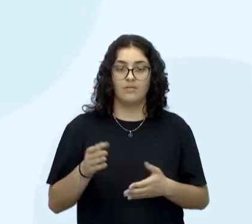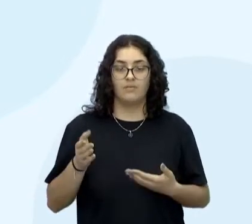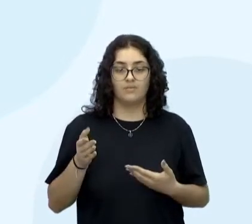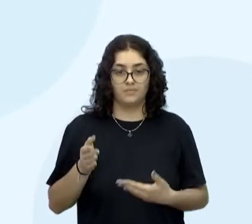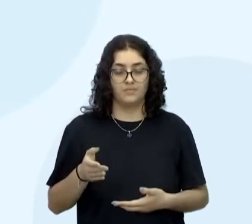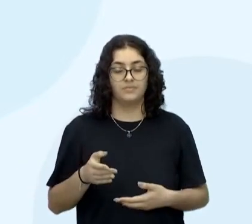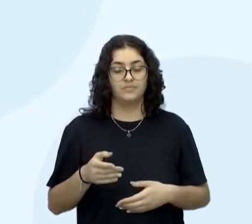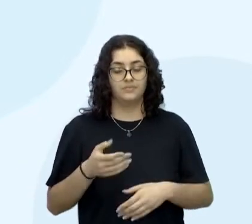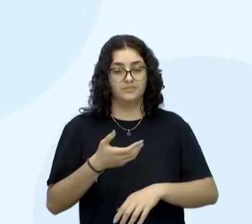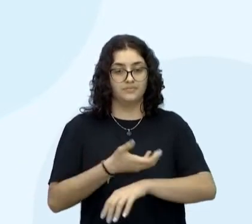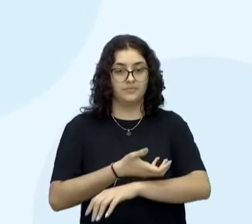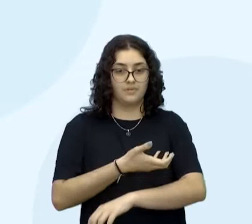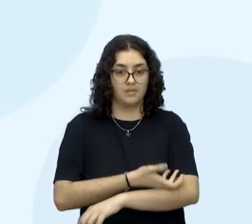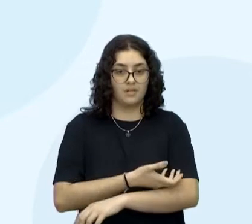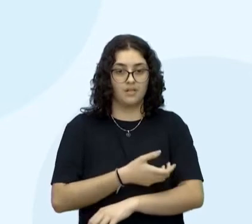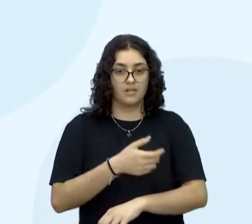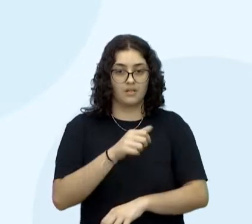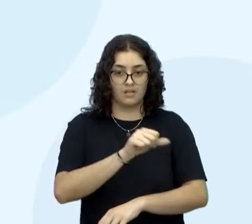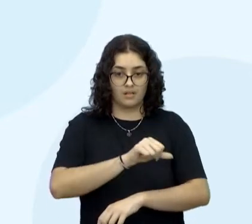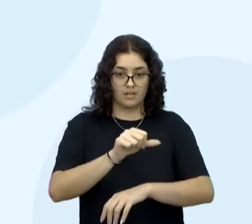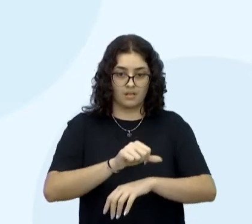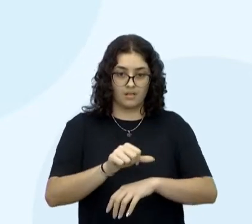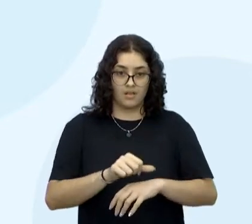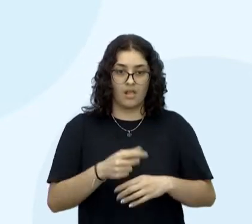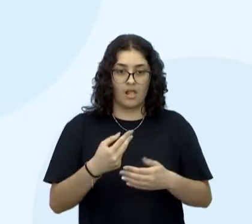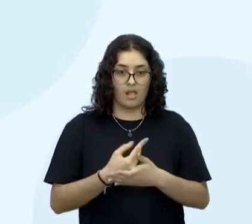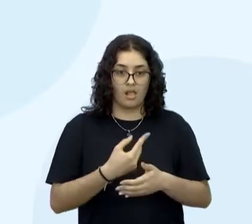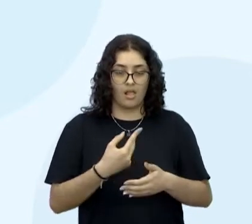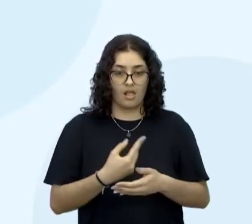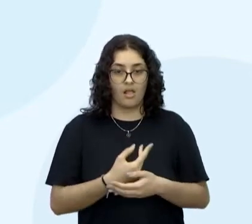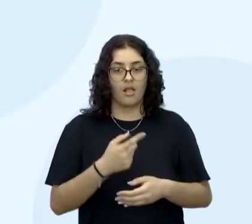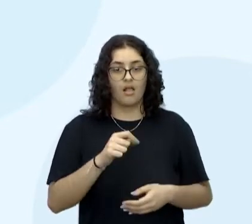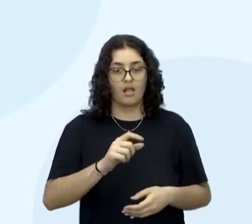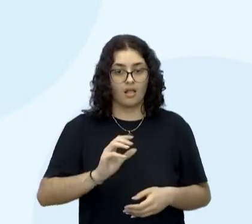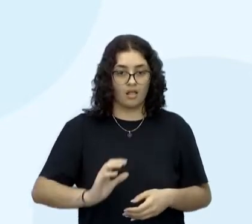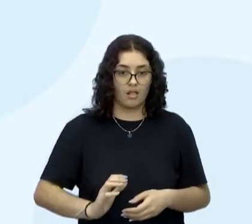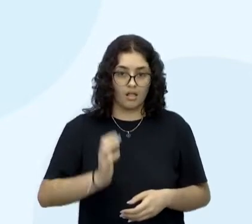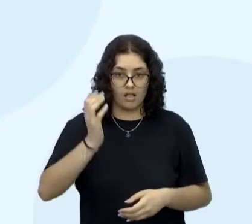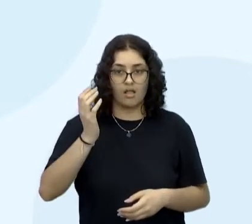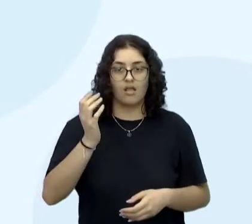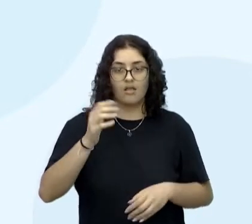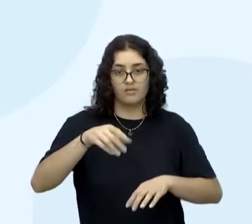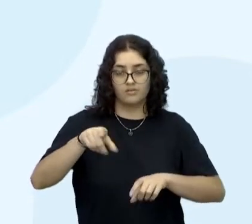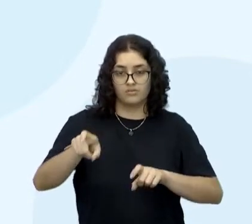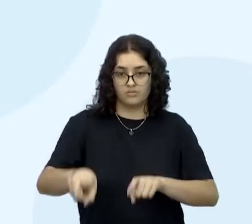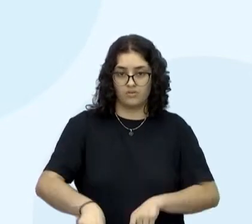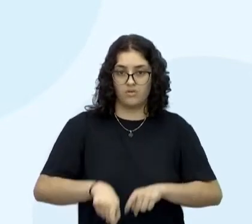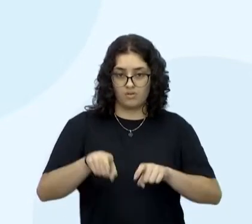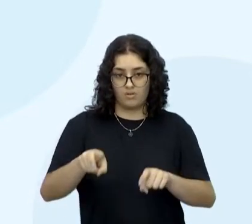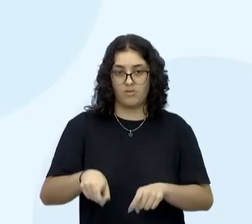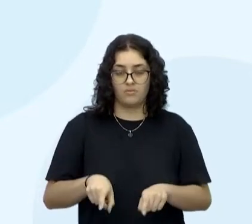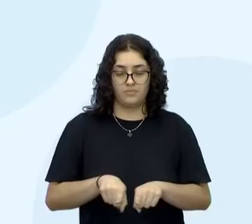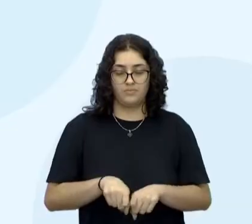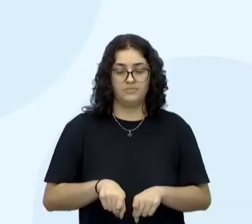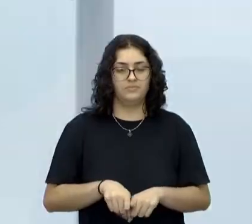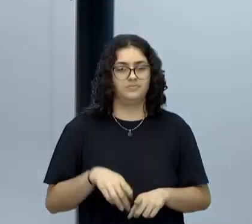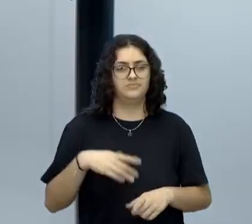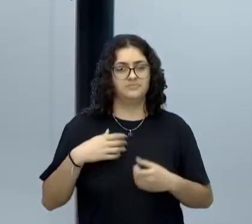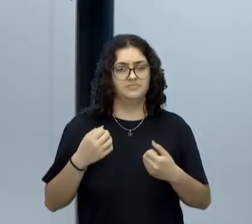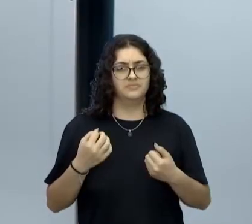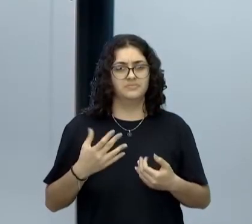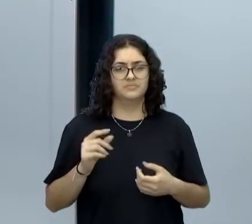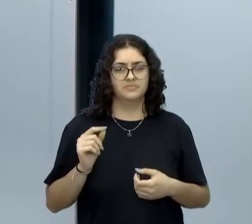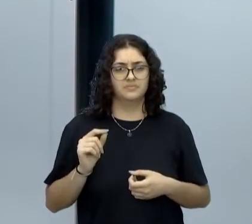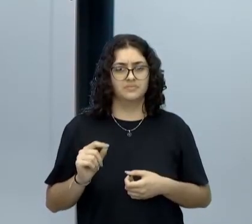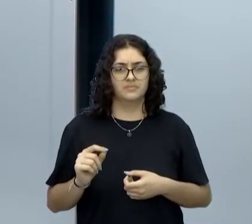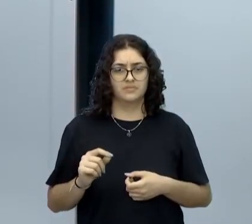agrícolas, tá? A adubação incorreta e excessiva a gente viu que causa no solo também. Então eu não vou nem entrar no ponto aí da questão